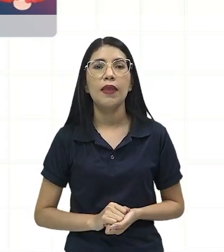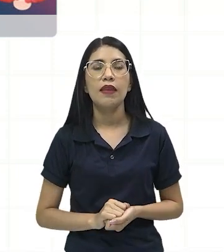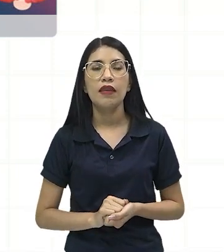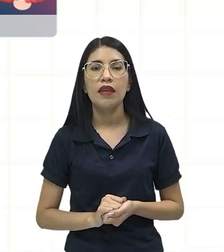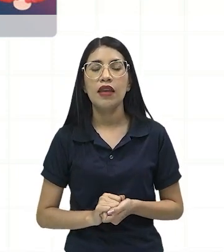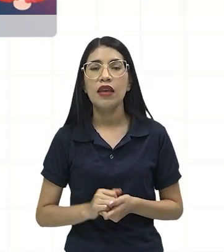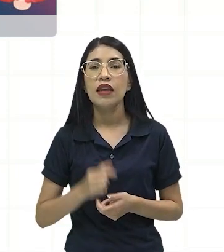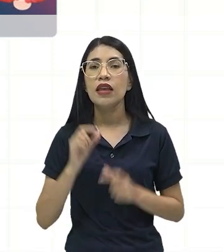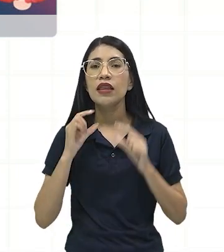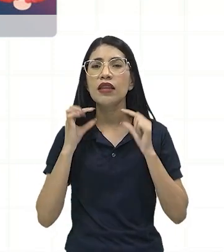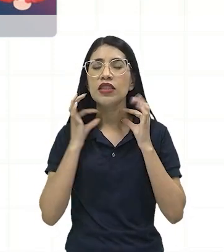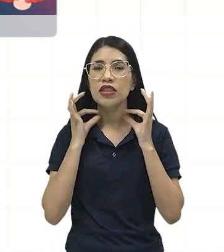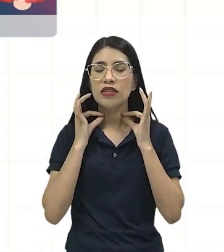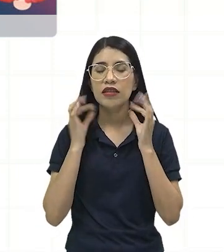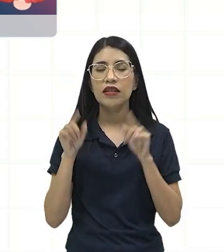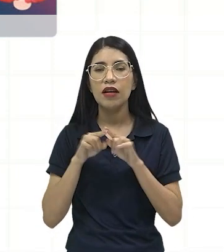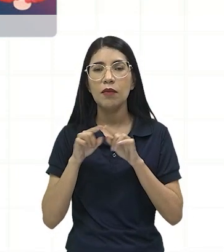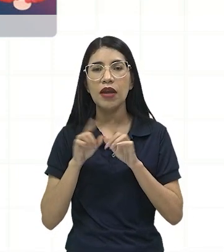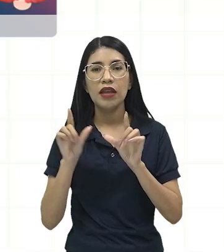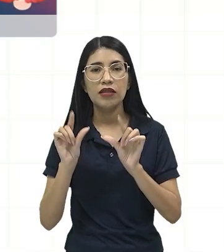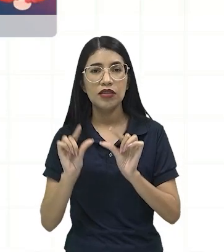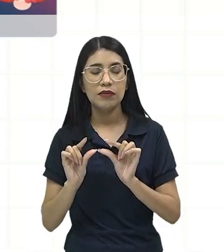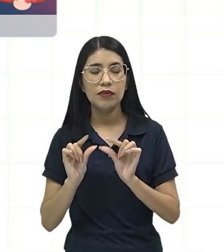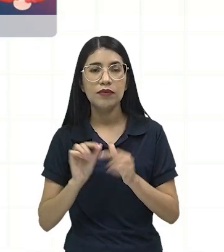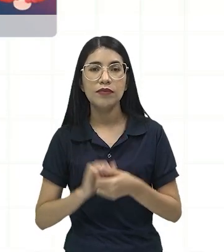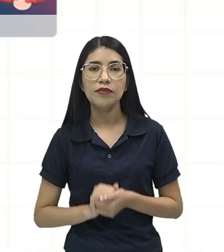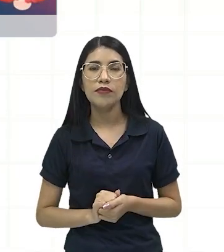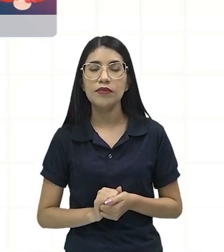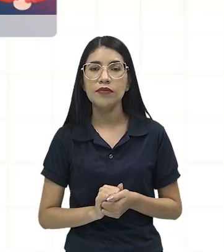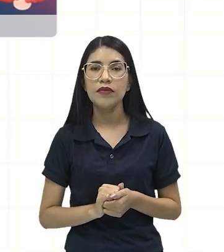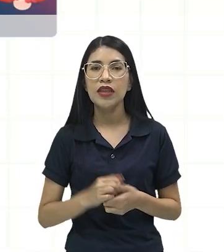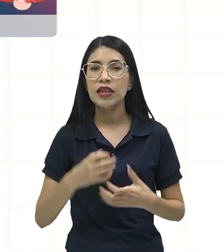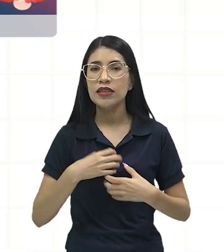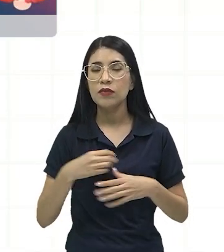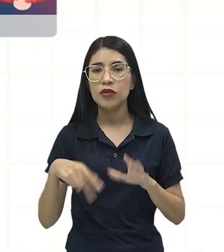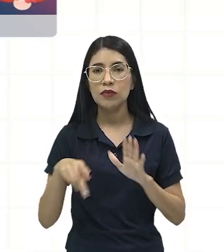aí sintomas do hipotireoidismo. Já o